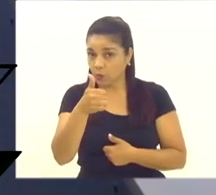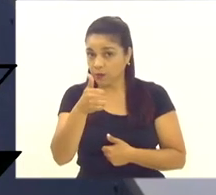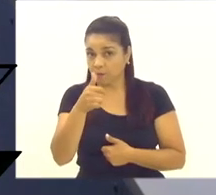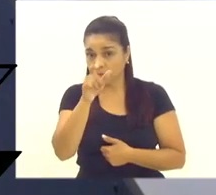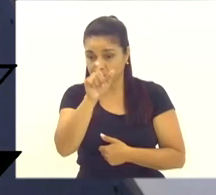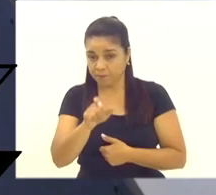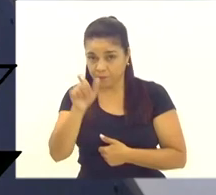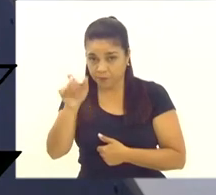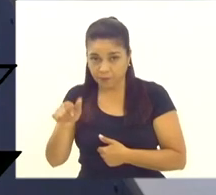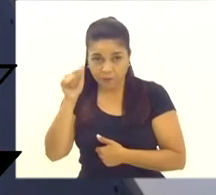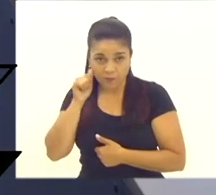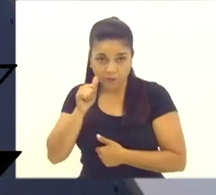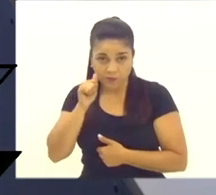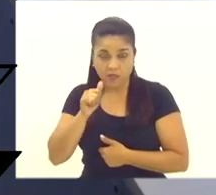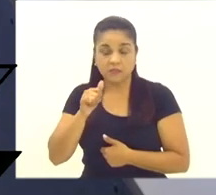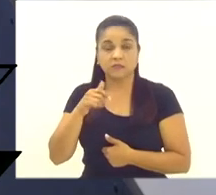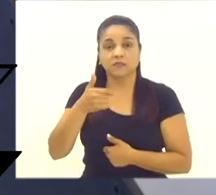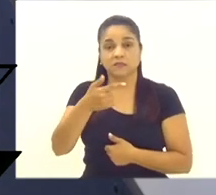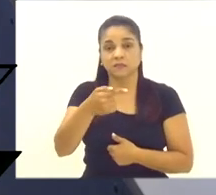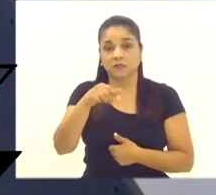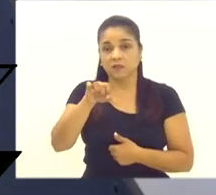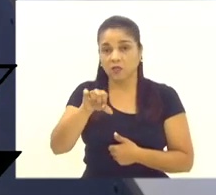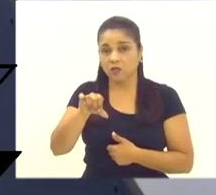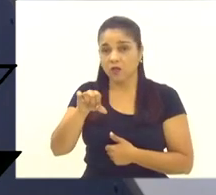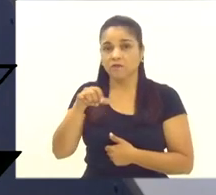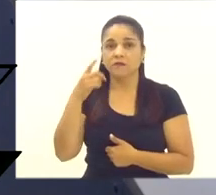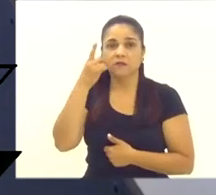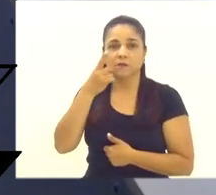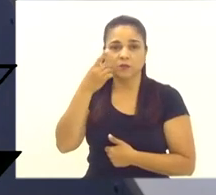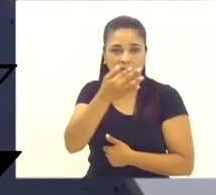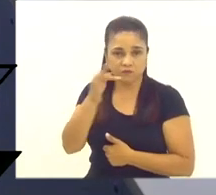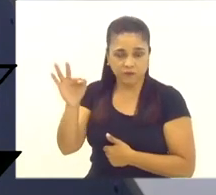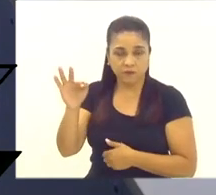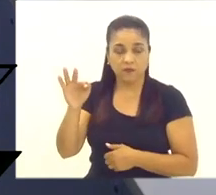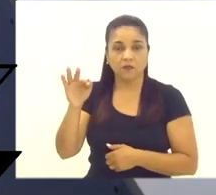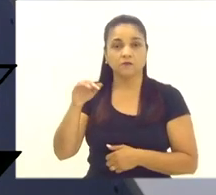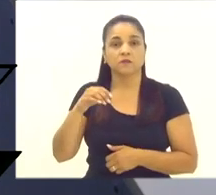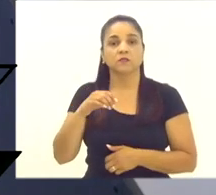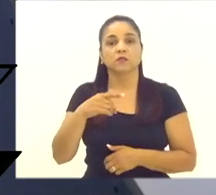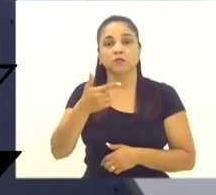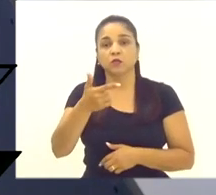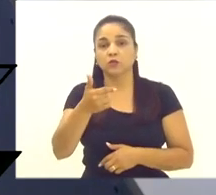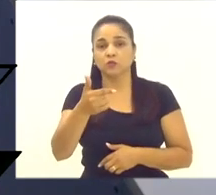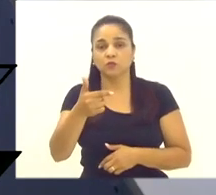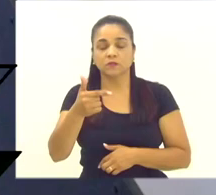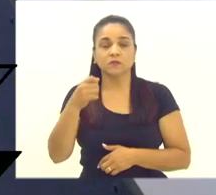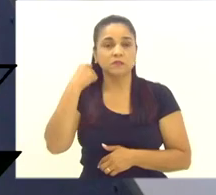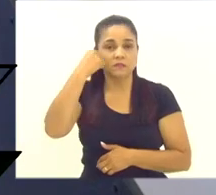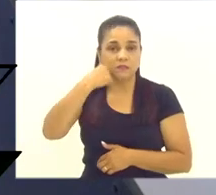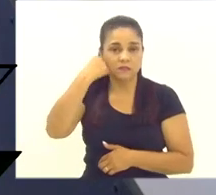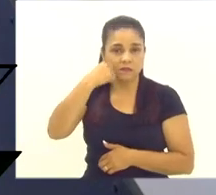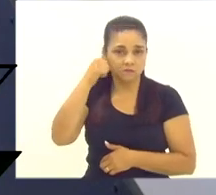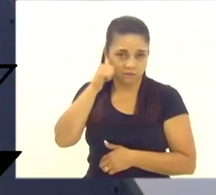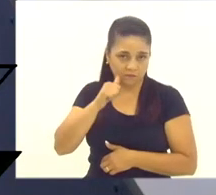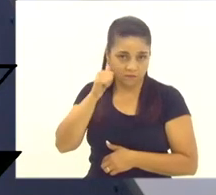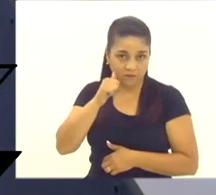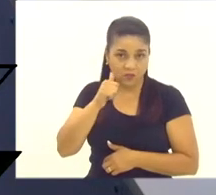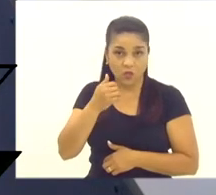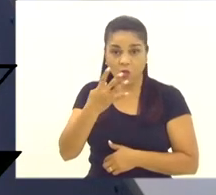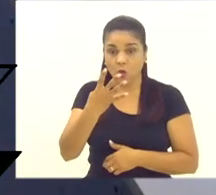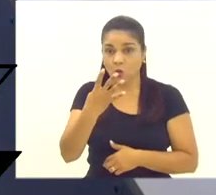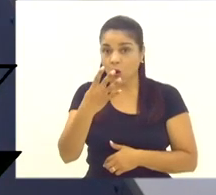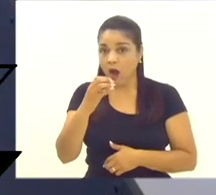79 deputadas Federais e idosos e senadoras né e foram anal uma das mais de 4 milhões de mensagens